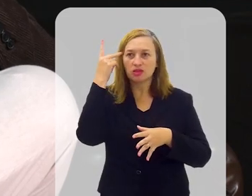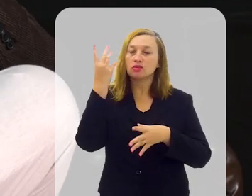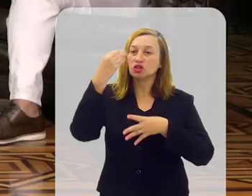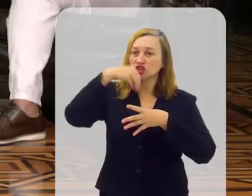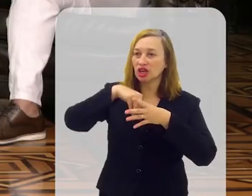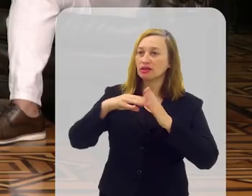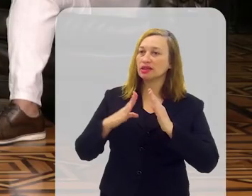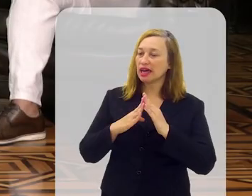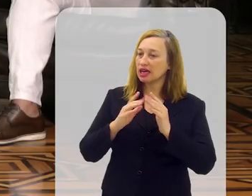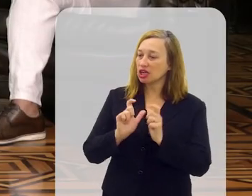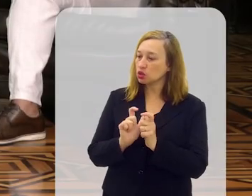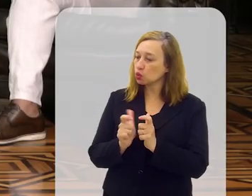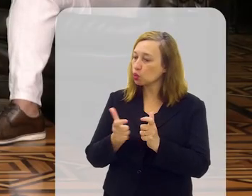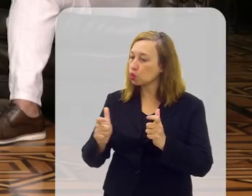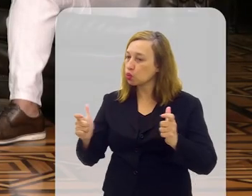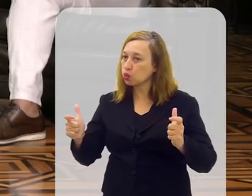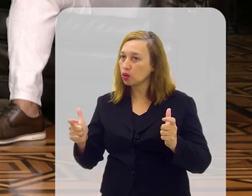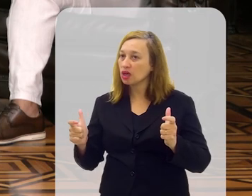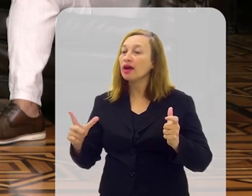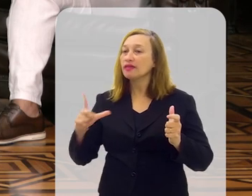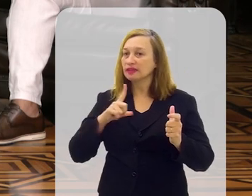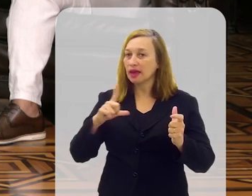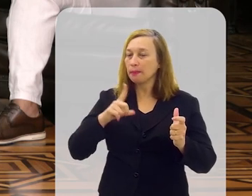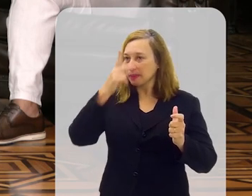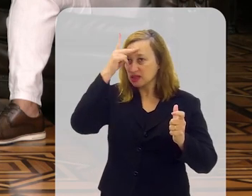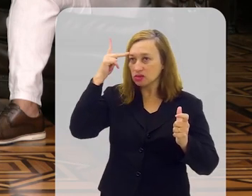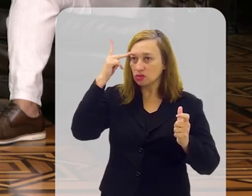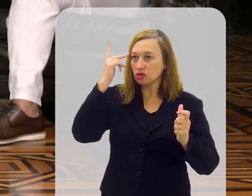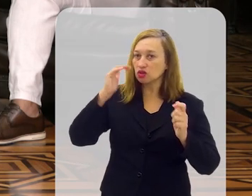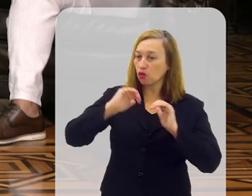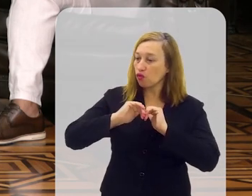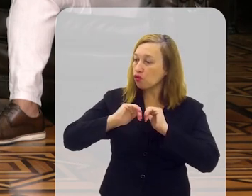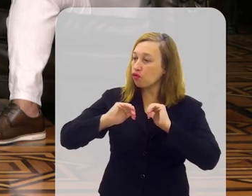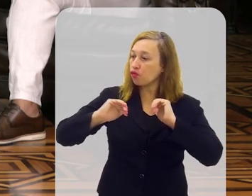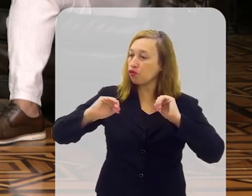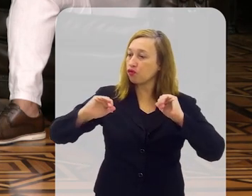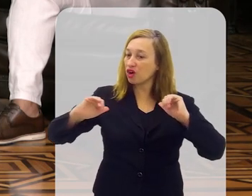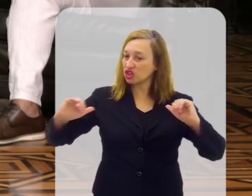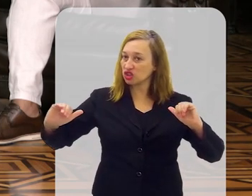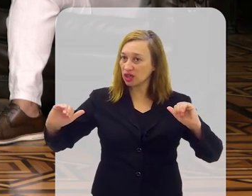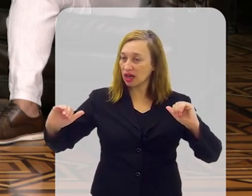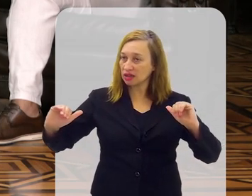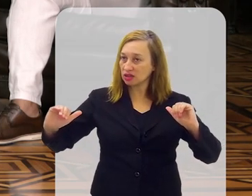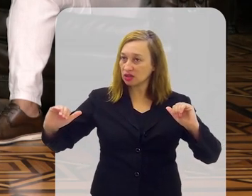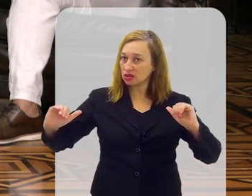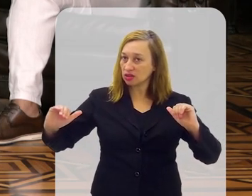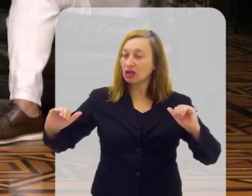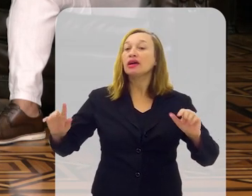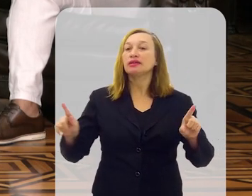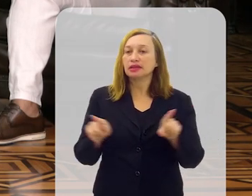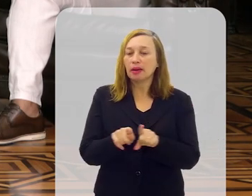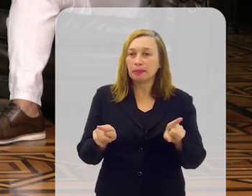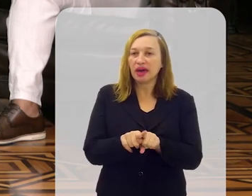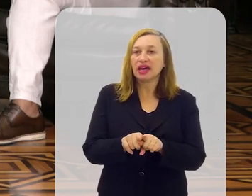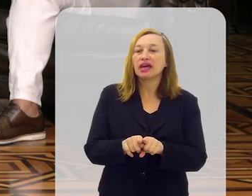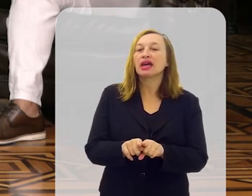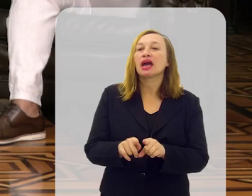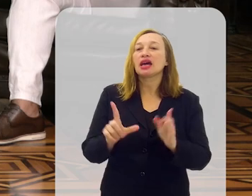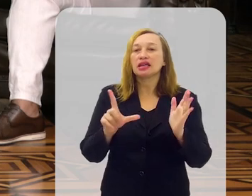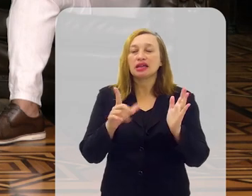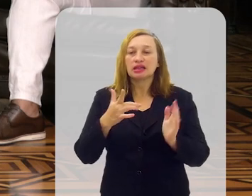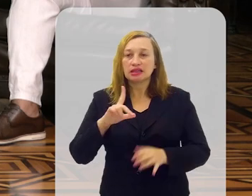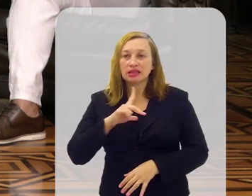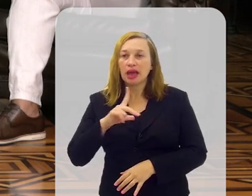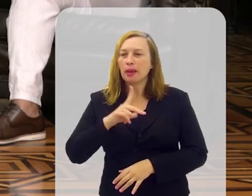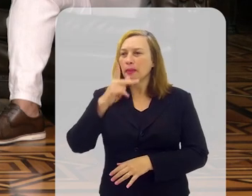crescido. Tem gente afastada fora da igreja, tem gente afastada dentro da igreja.